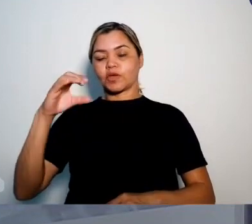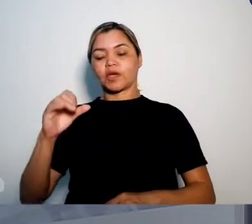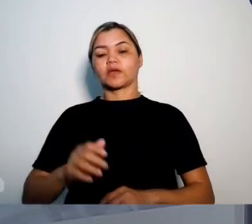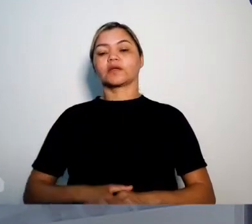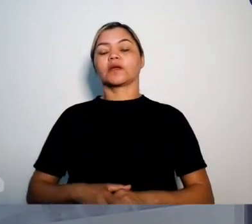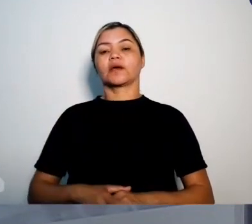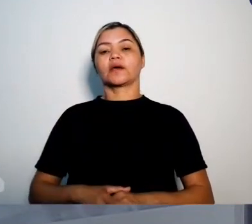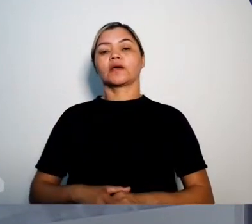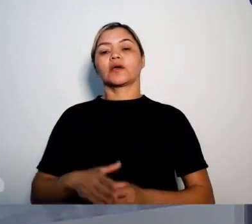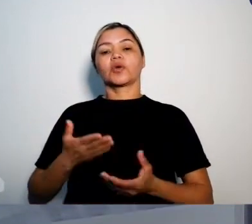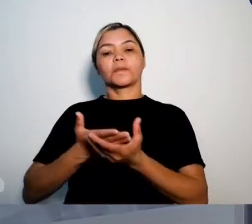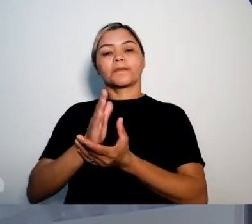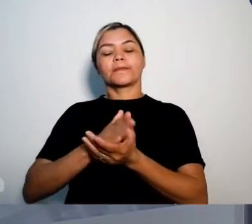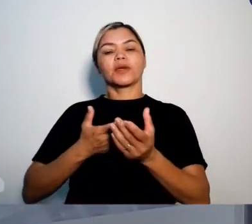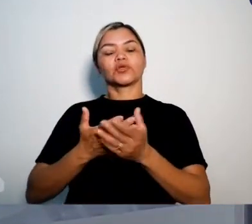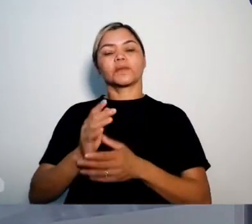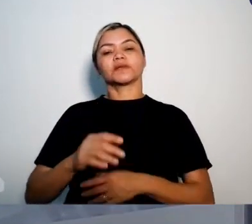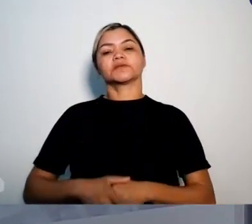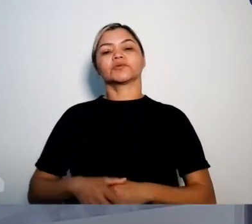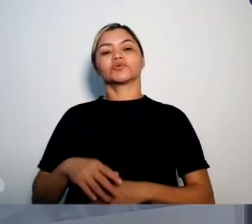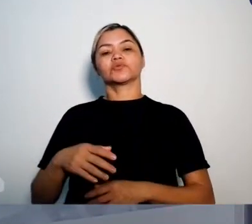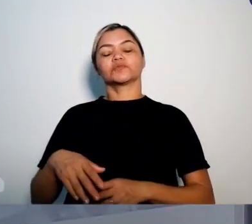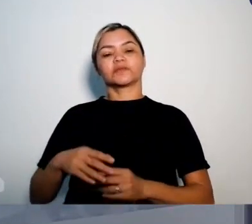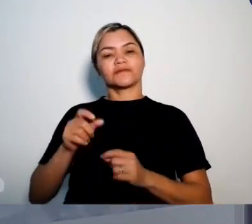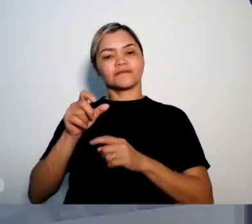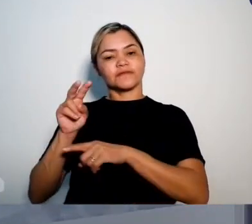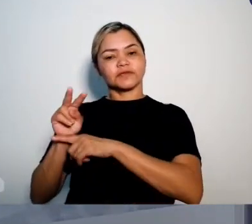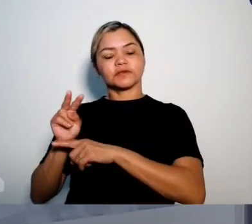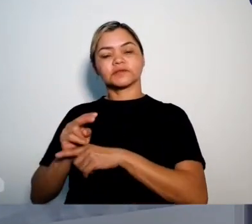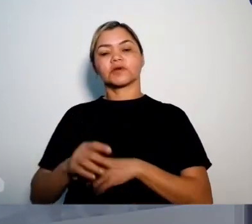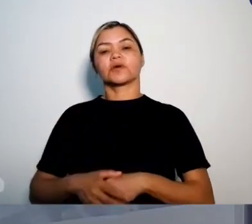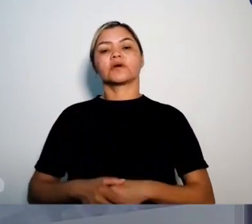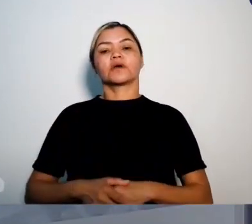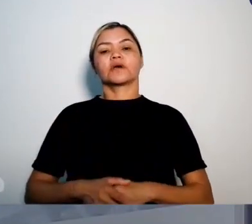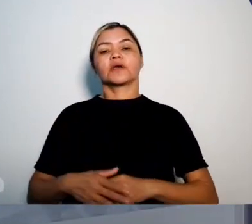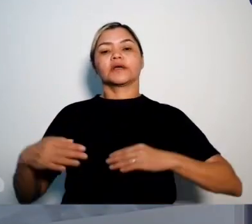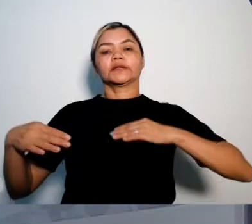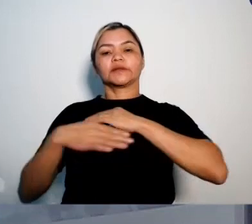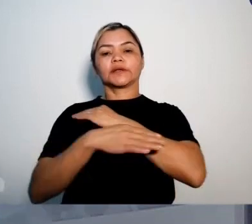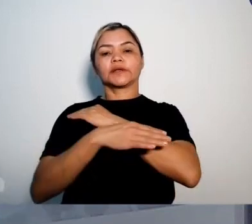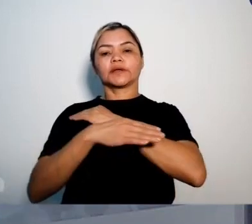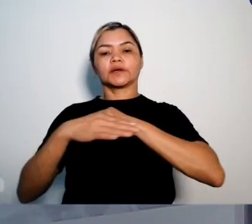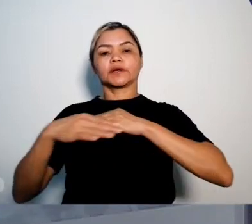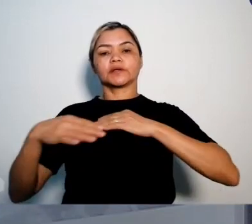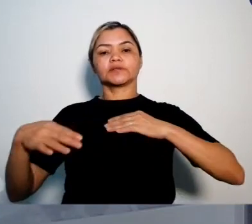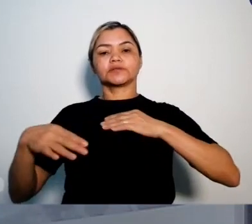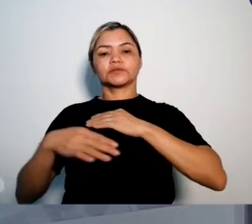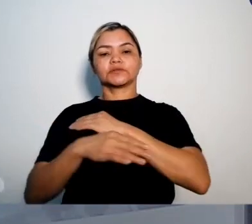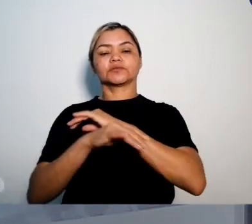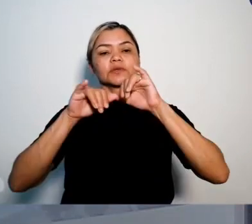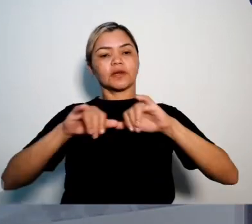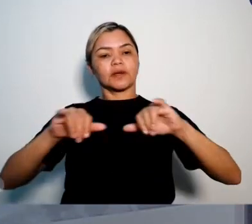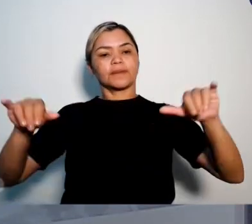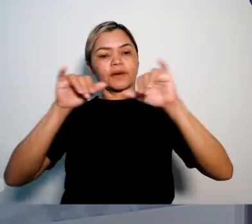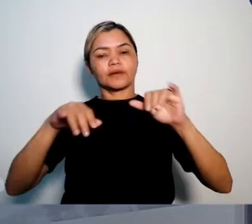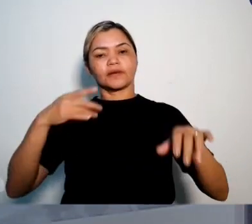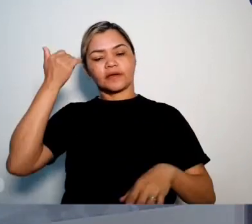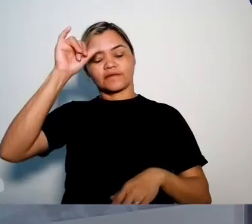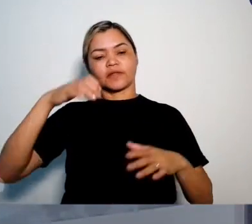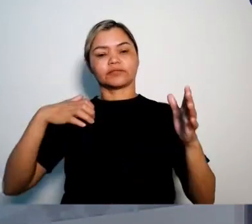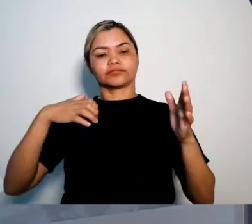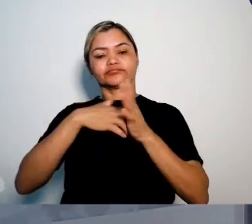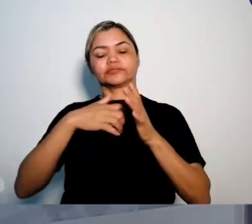na fiscalização, campanha de trânsito. Quanto que nós trabalhamos na campanha de trânsito esse ano? E 53